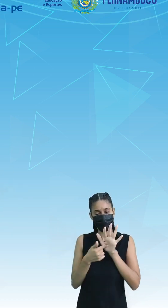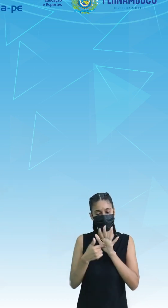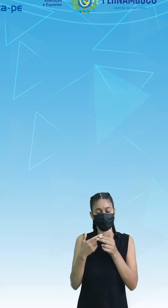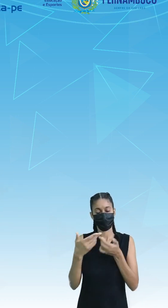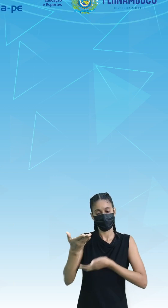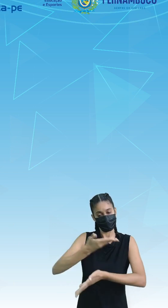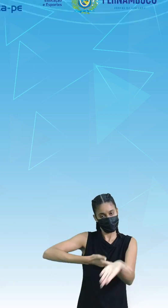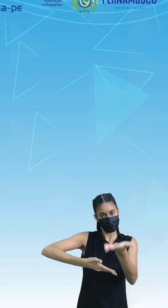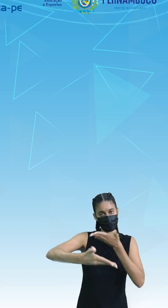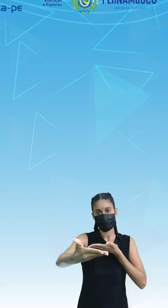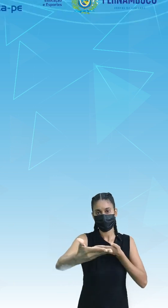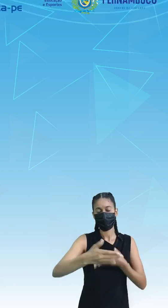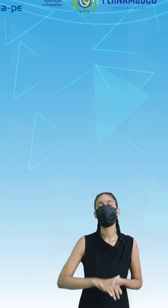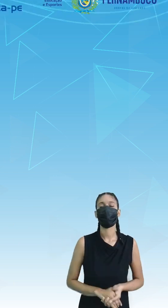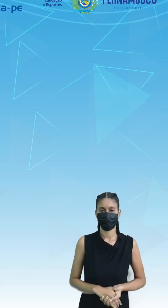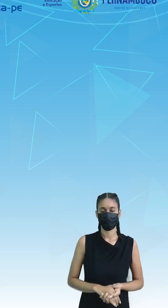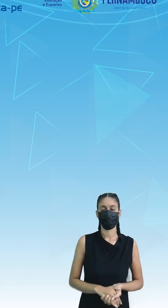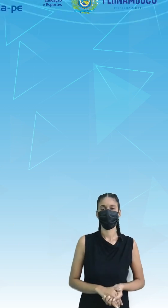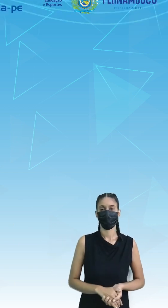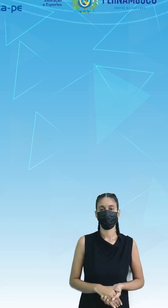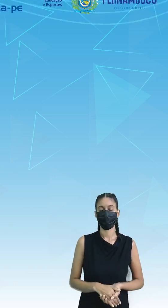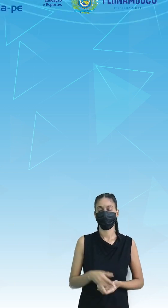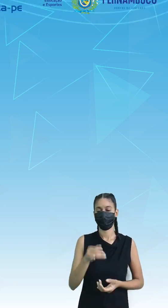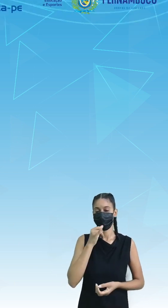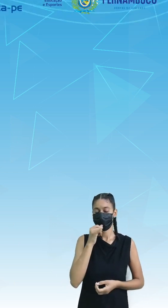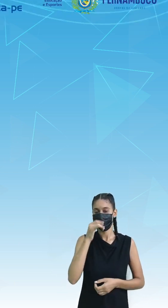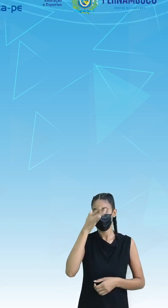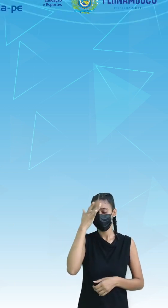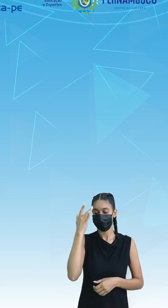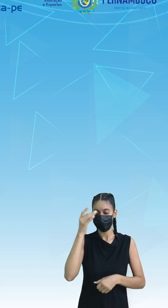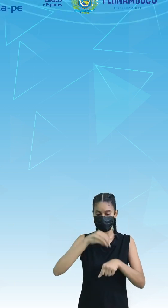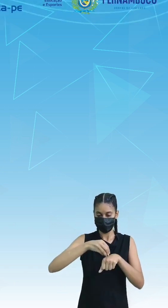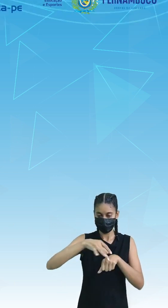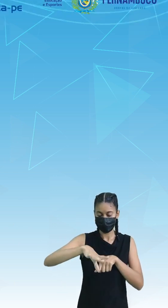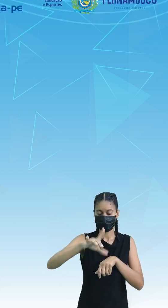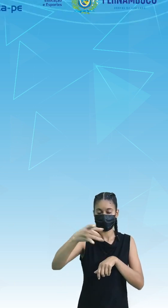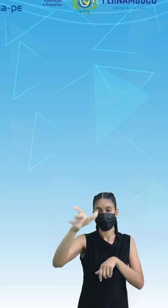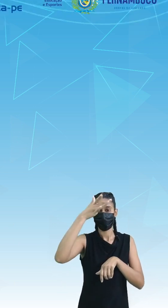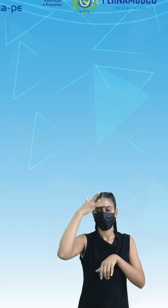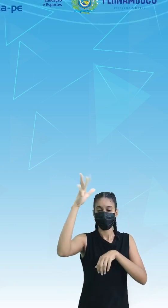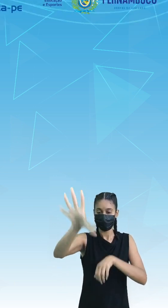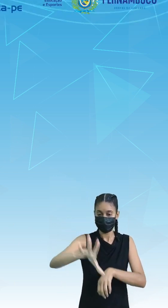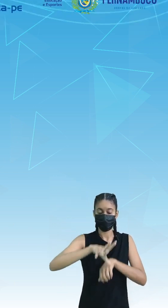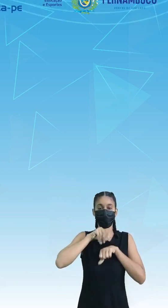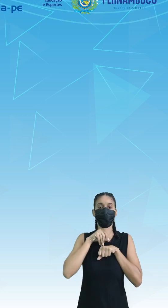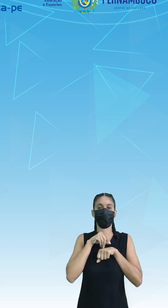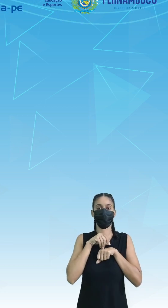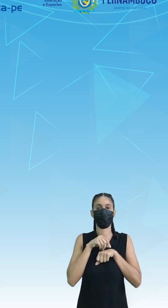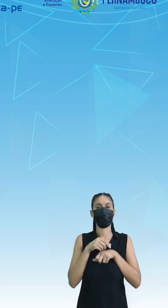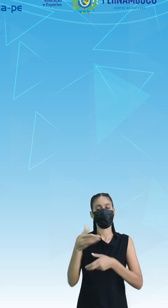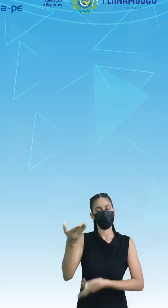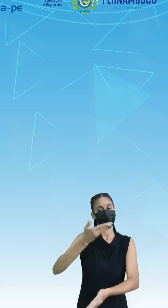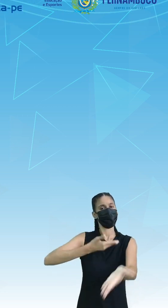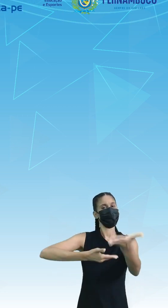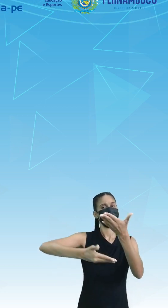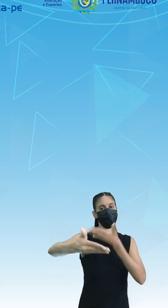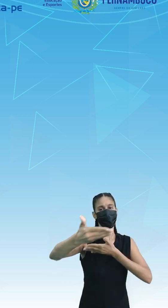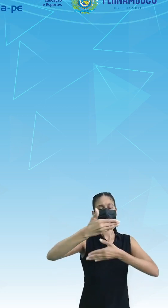mão dupla, certo? Há aqui o emissor e há o receptor, e eles se alternam,